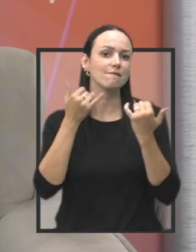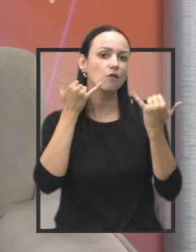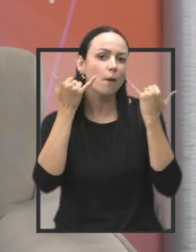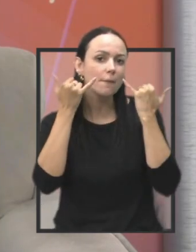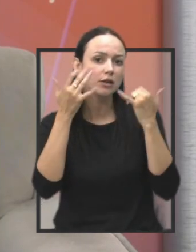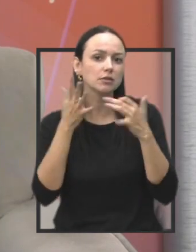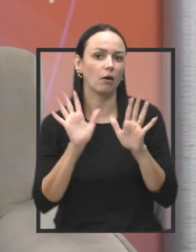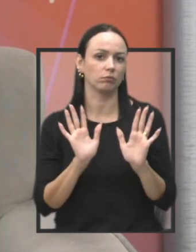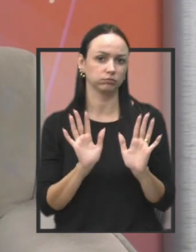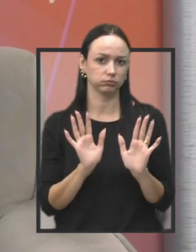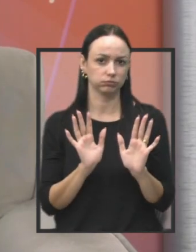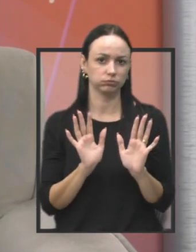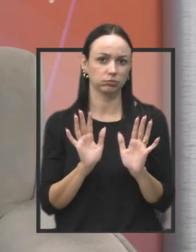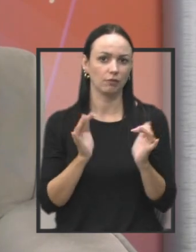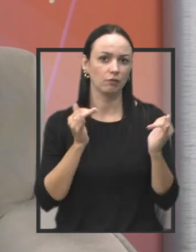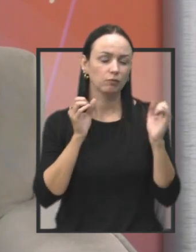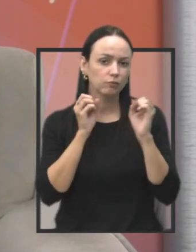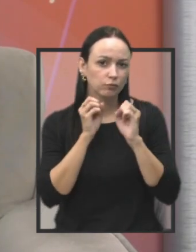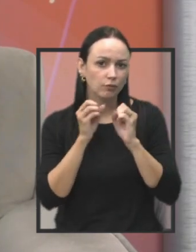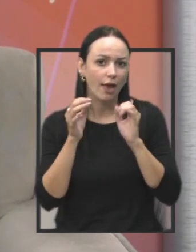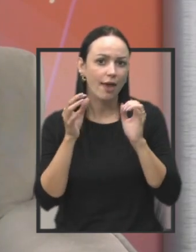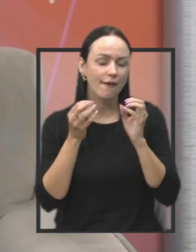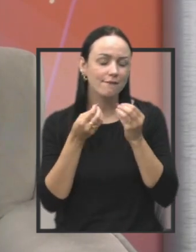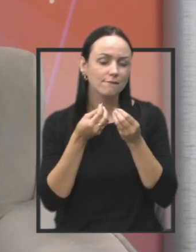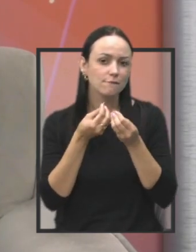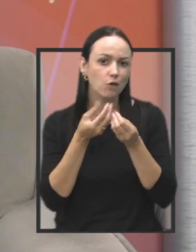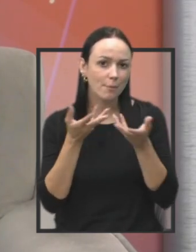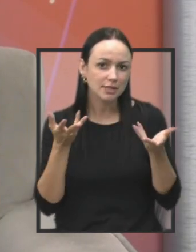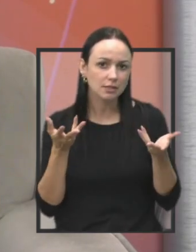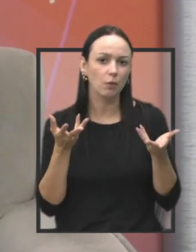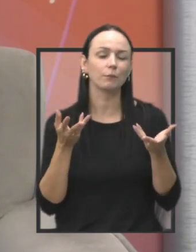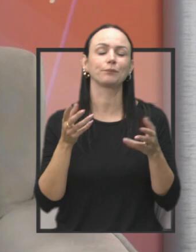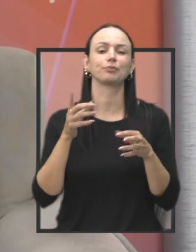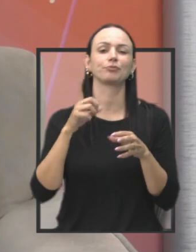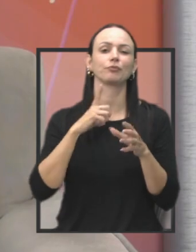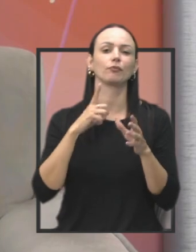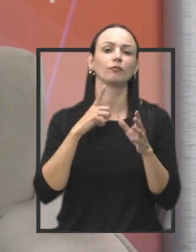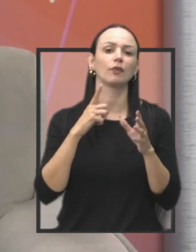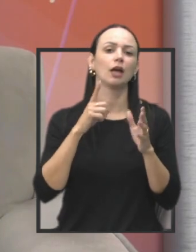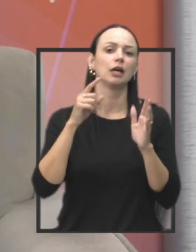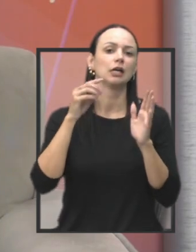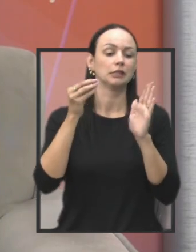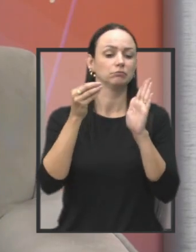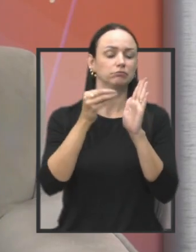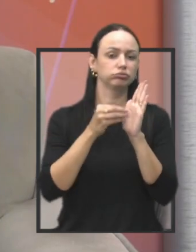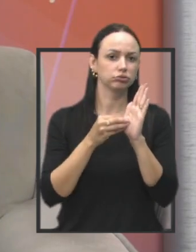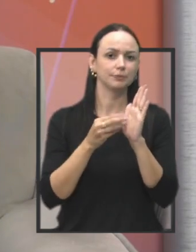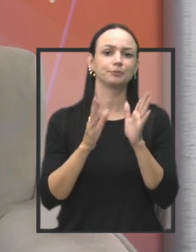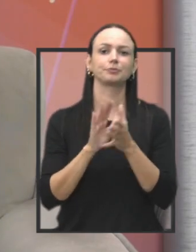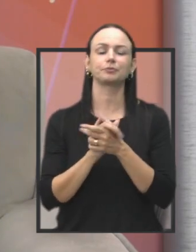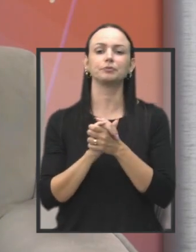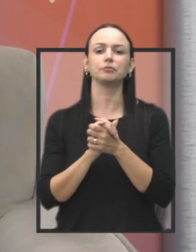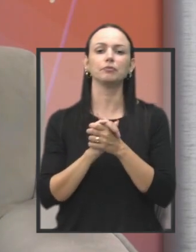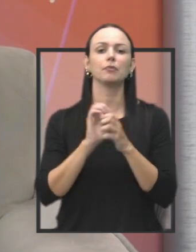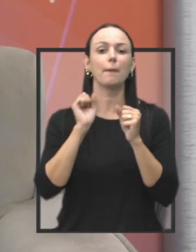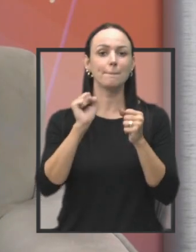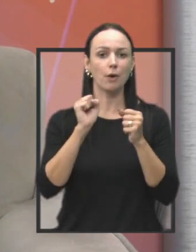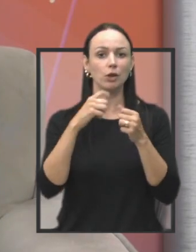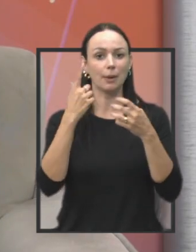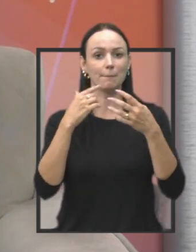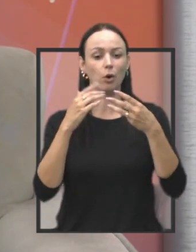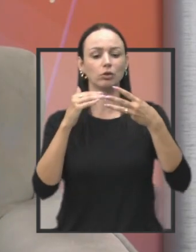está disponibilizado lá. É o nível de segurança que consta dessa plataforma. Então ele pode ir para o nível